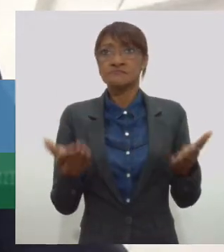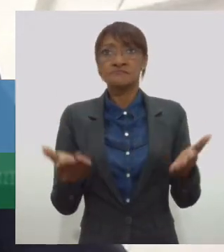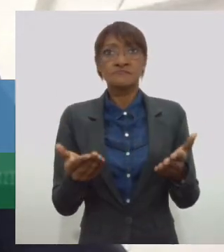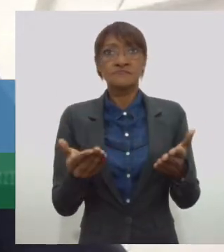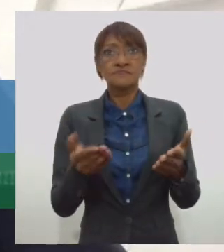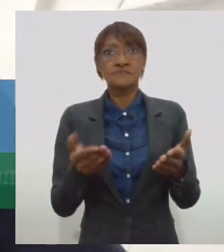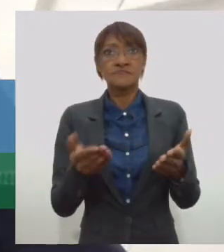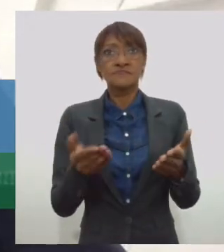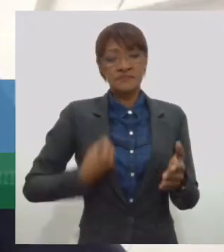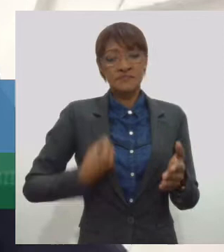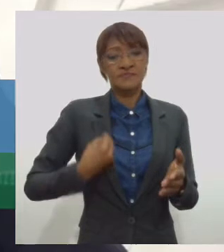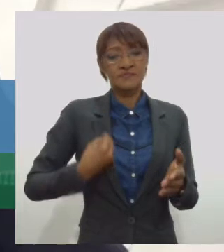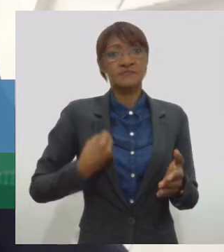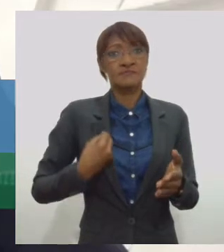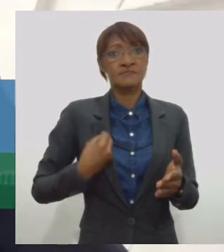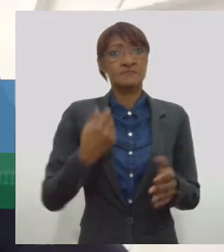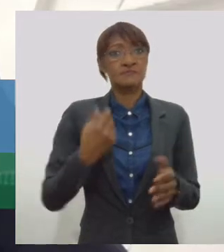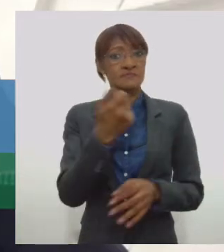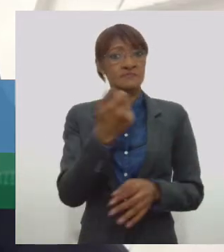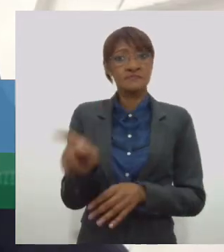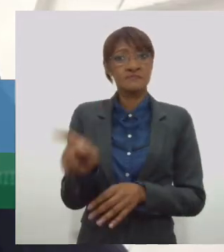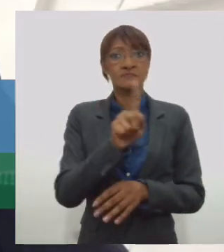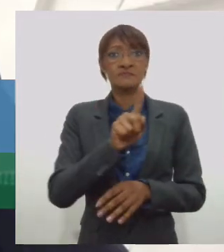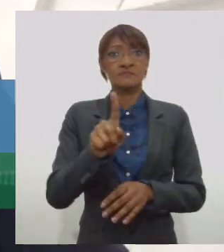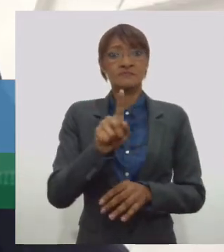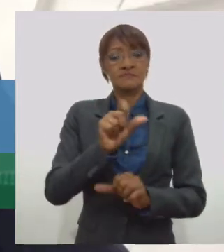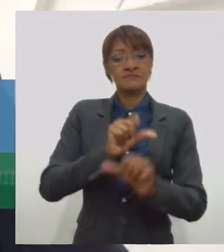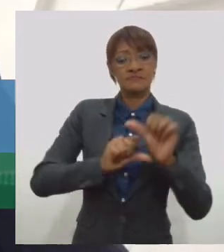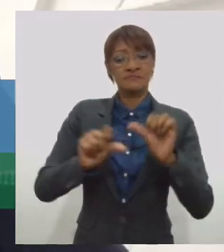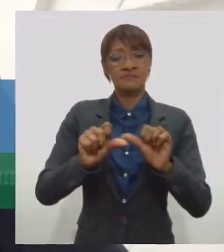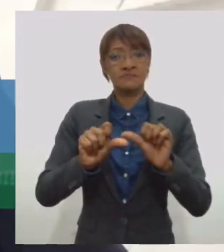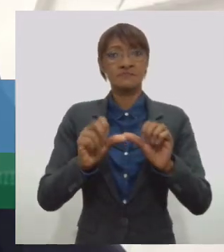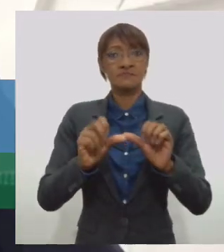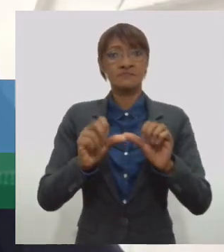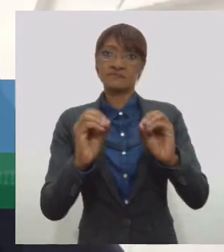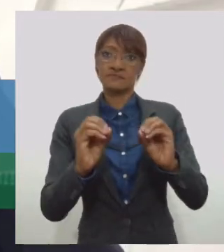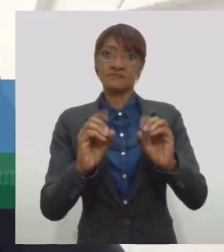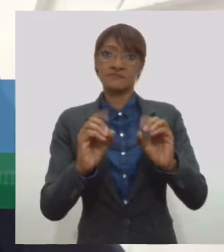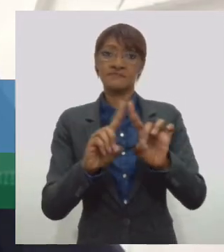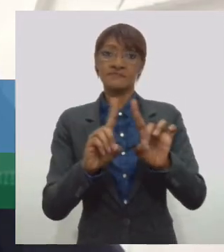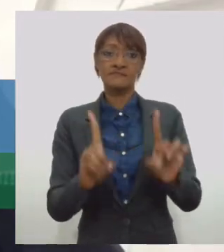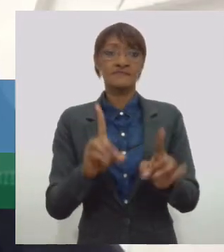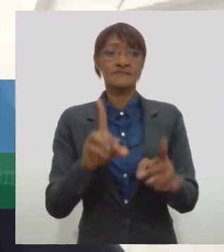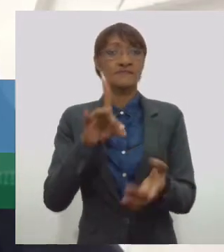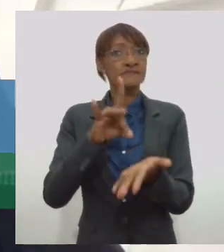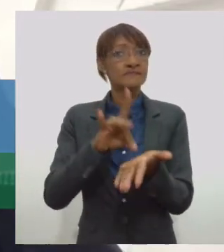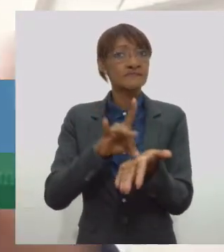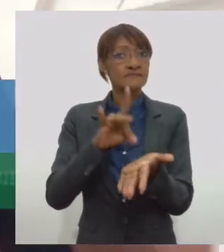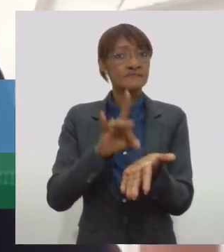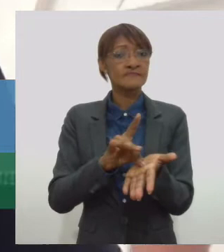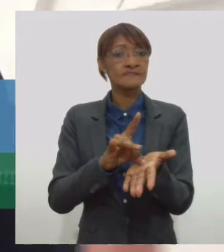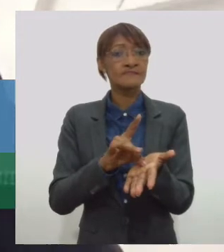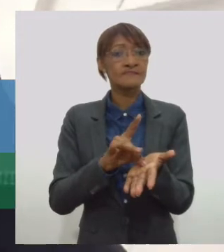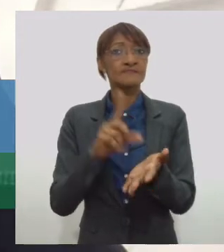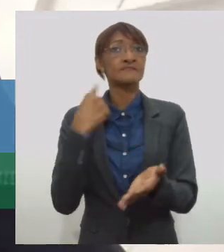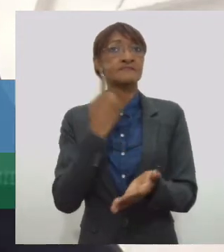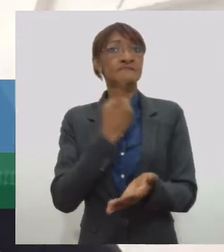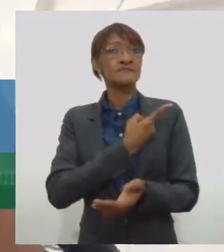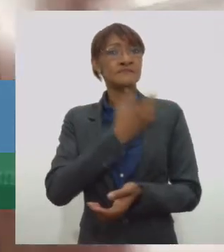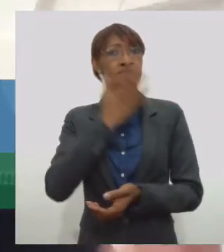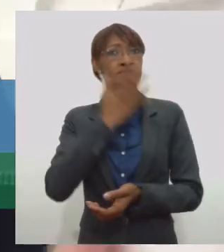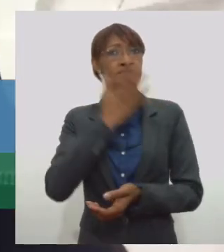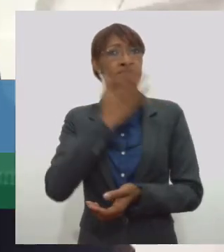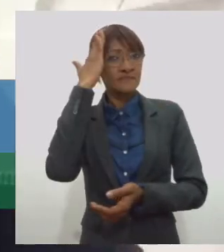vigência, não sendo necessário qualquer correção de rumo. Então, na verdade, o que nós temos que procurar entender